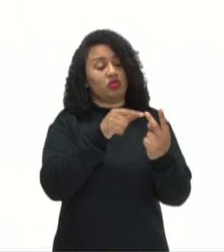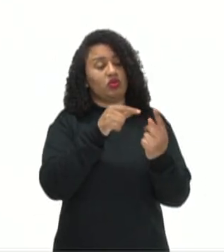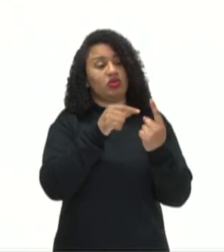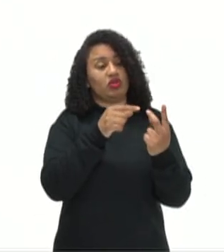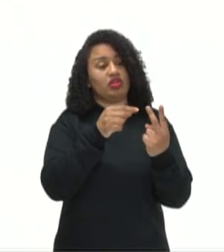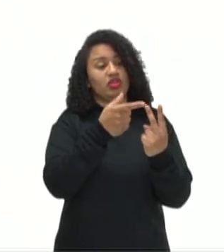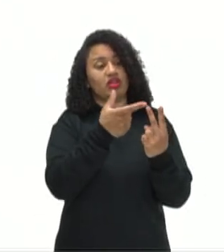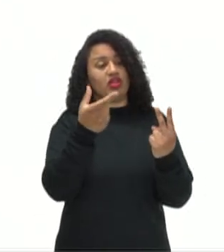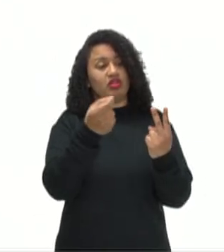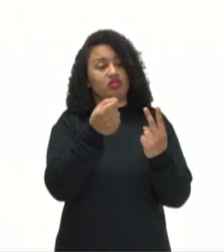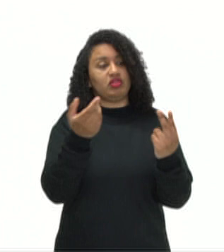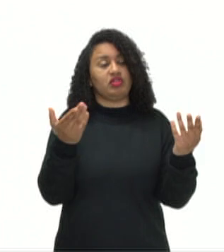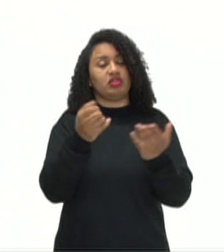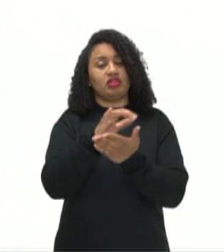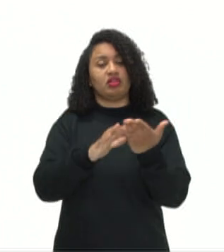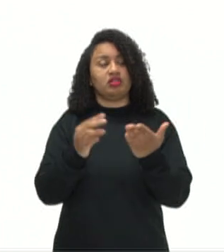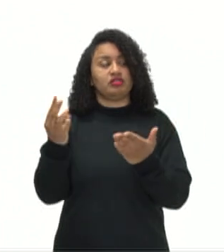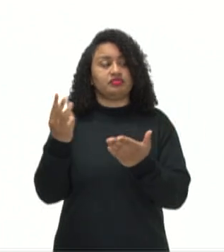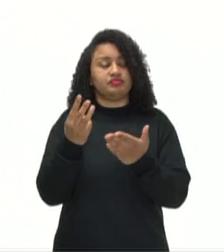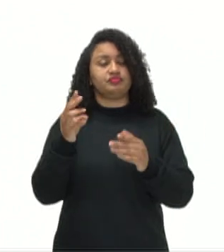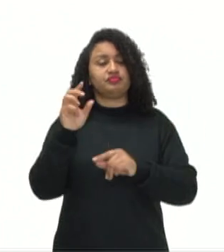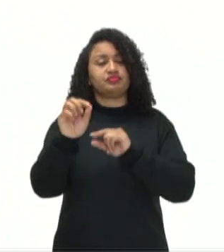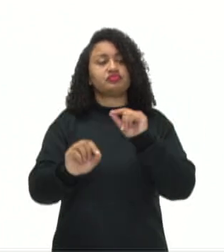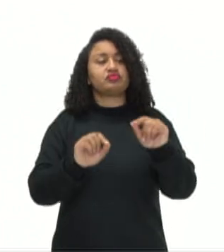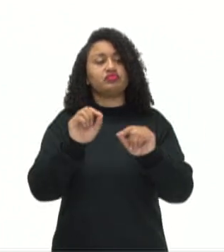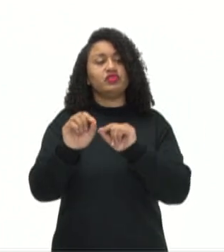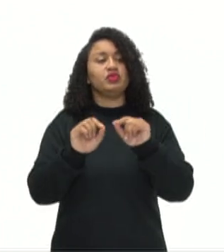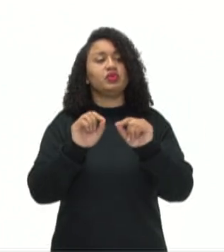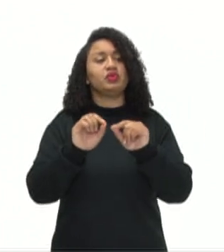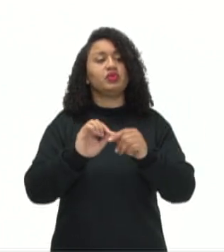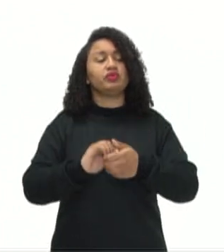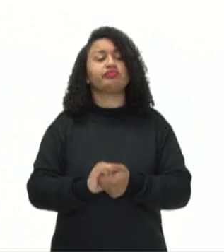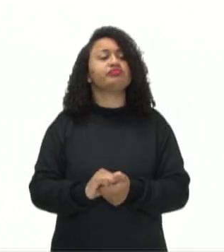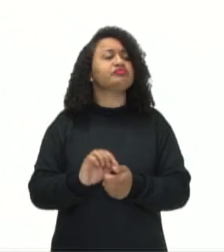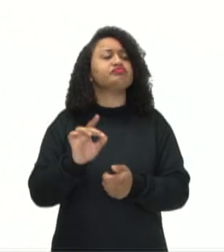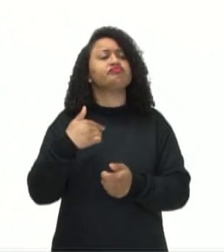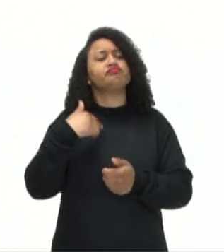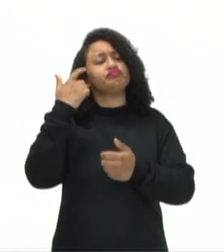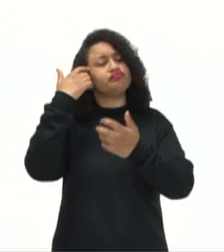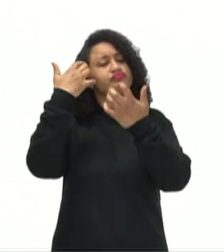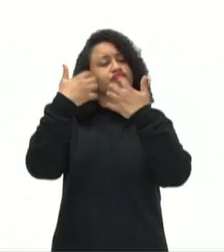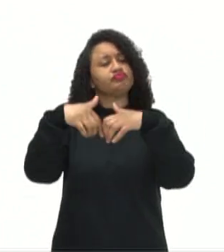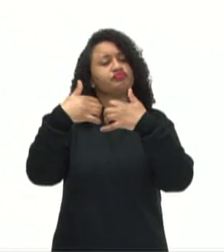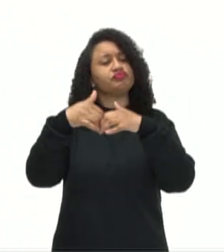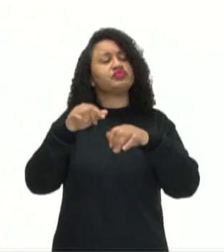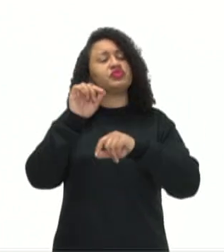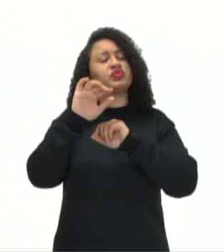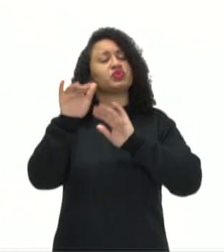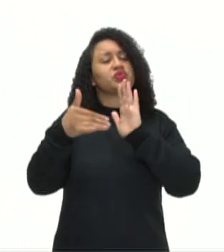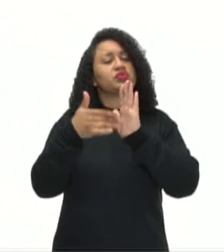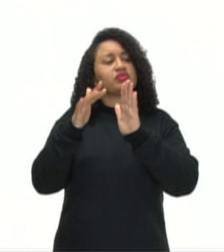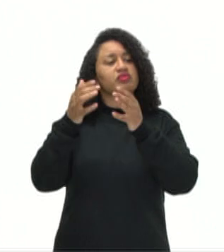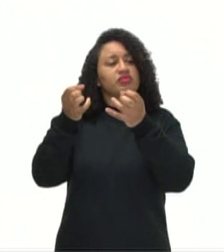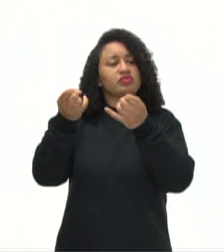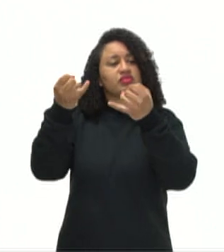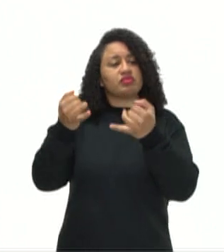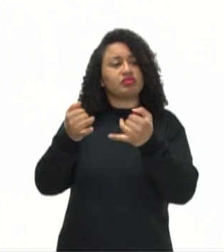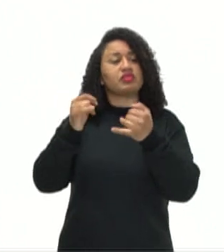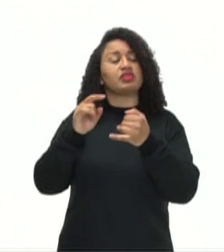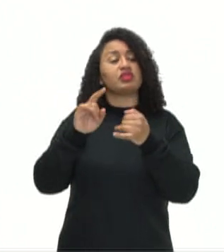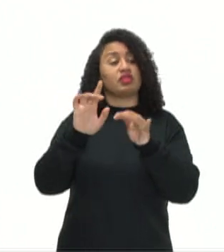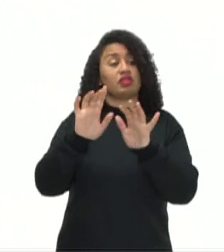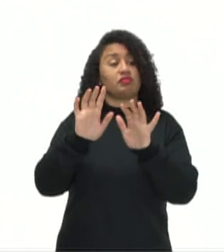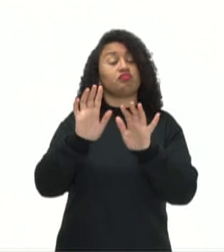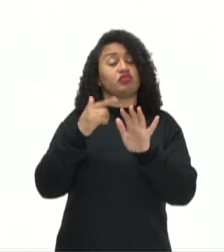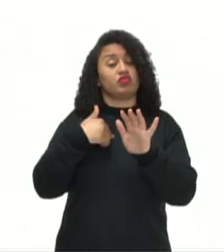E vamos para o praticando 3, pessoal, que é só pensar um pouquinho em tudo que a gente já estava falando. Então,